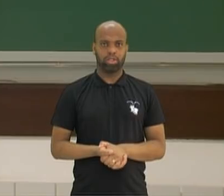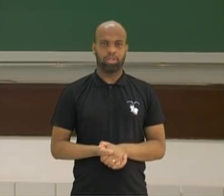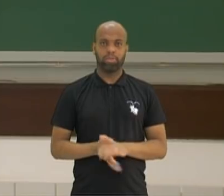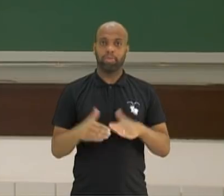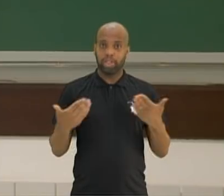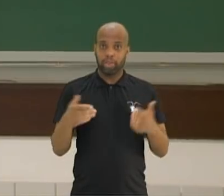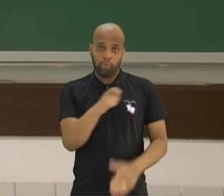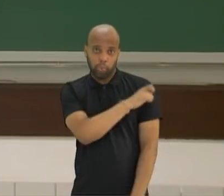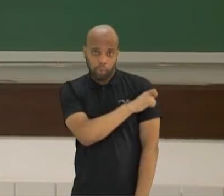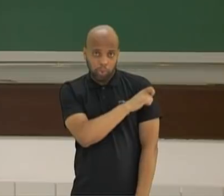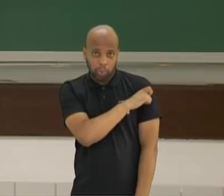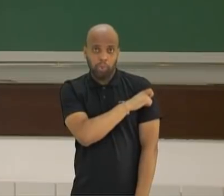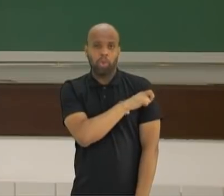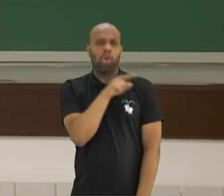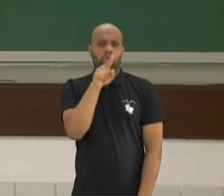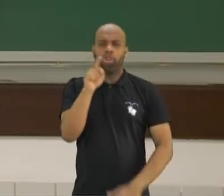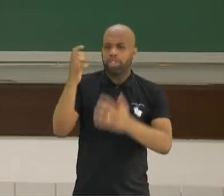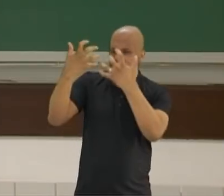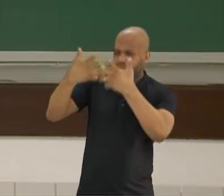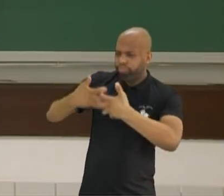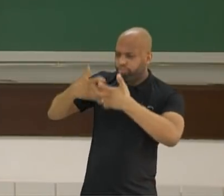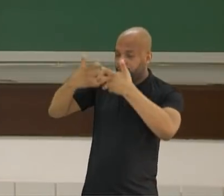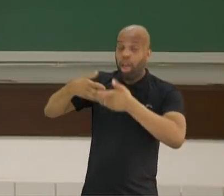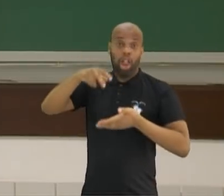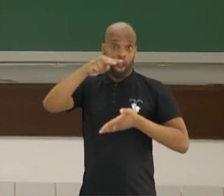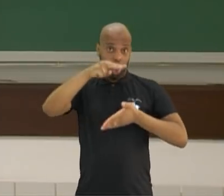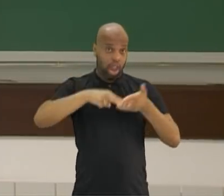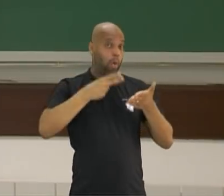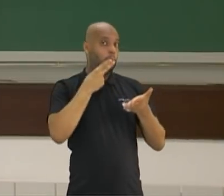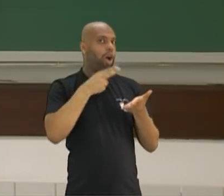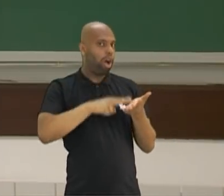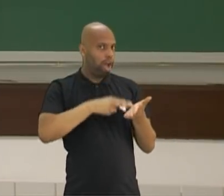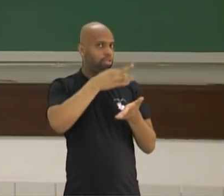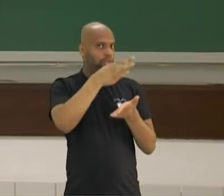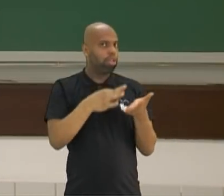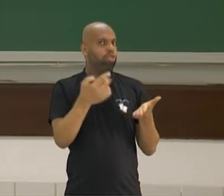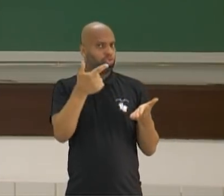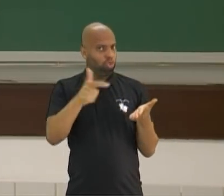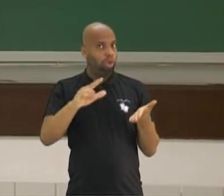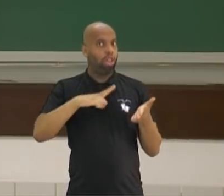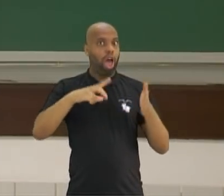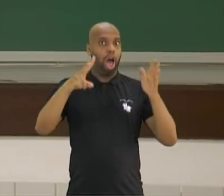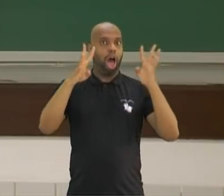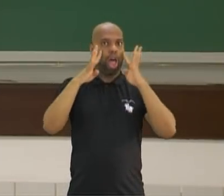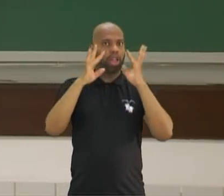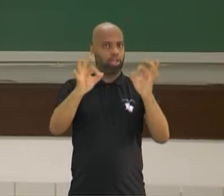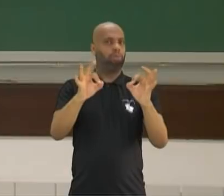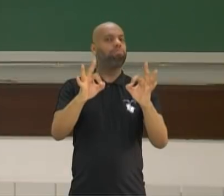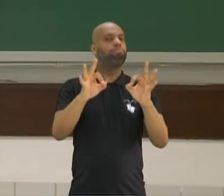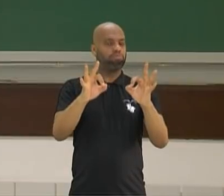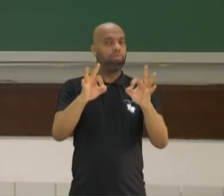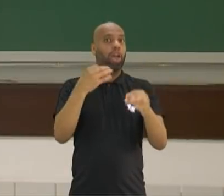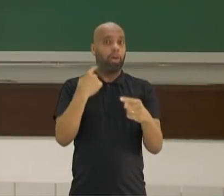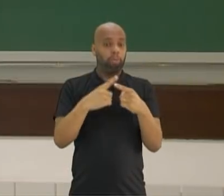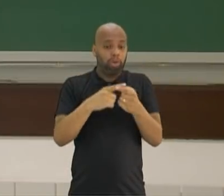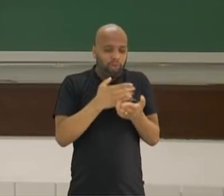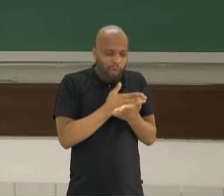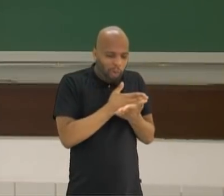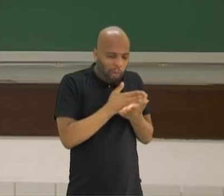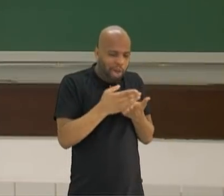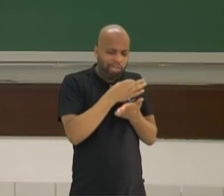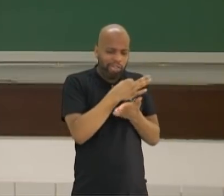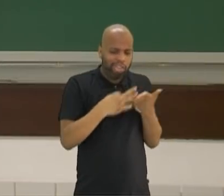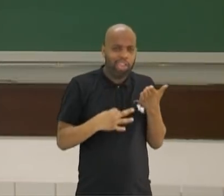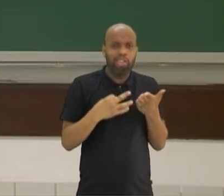Então, alunos, pararam, pensaram, deram uma lidinha na carta, com muita atenção e cuidado. Vamos lembrar que logo no início